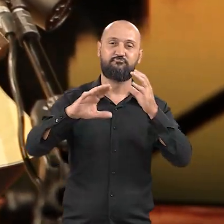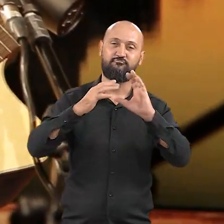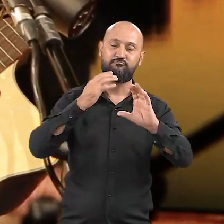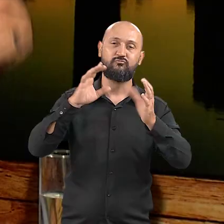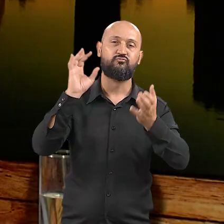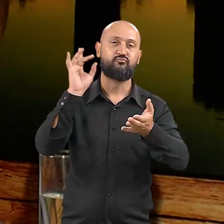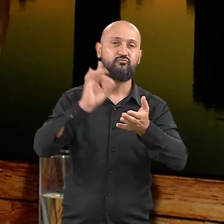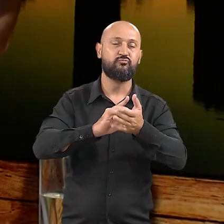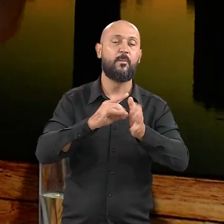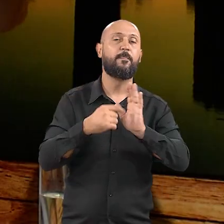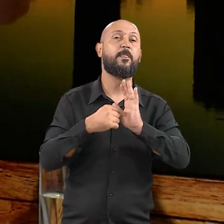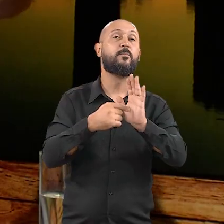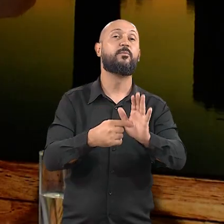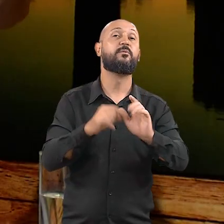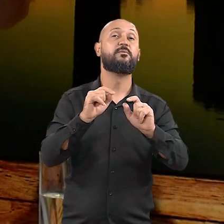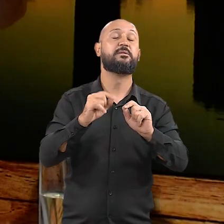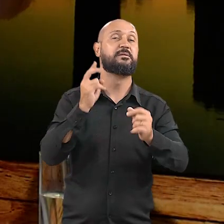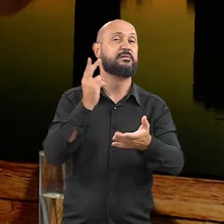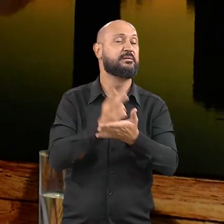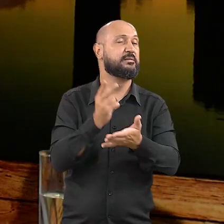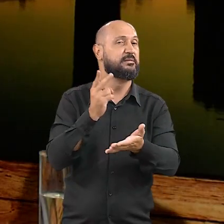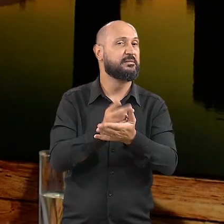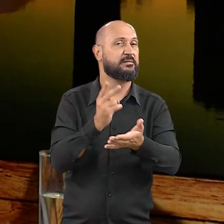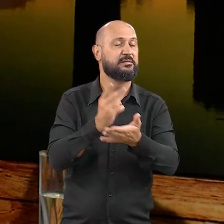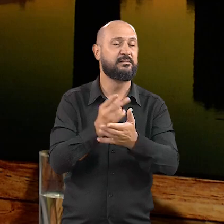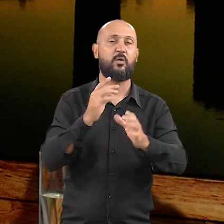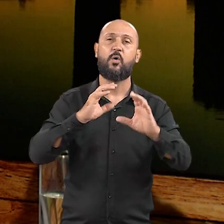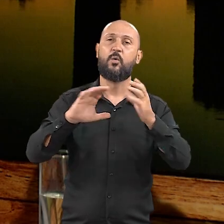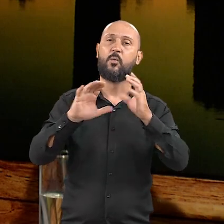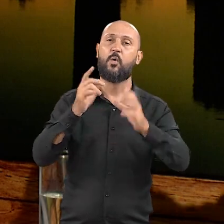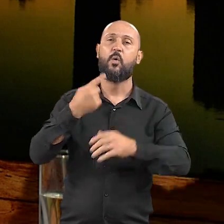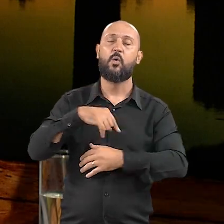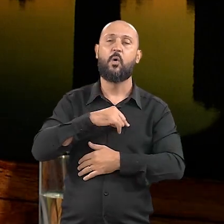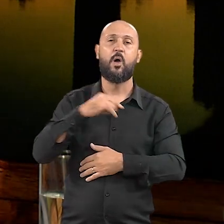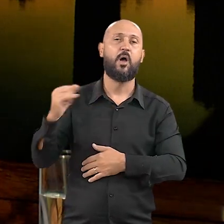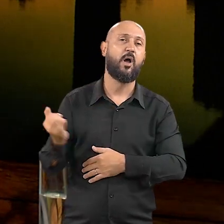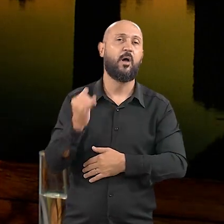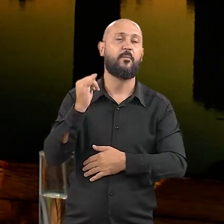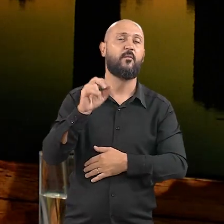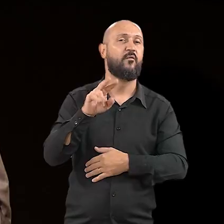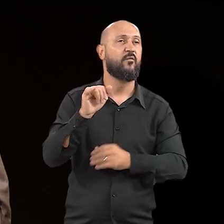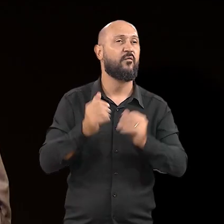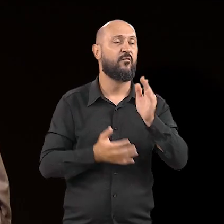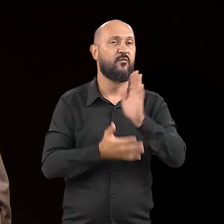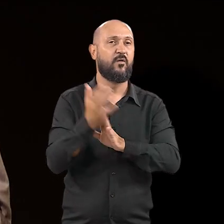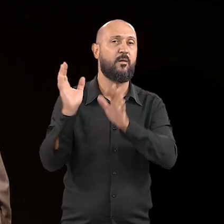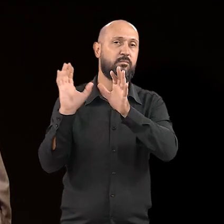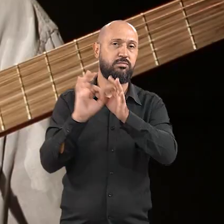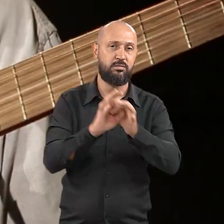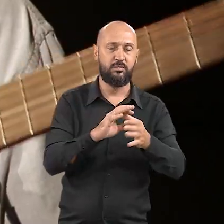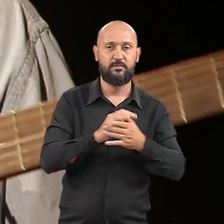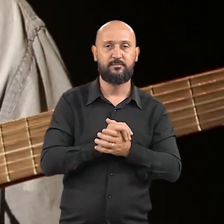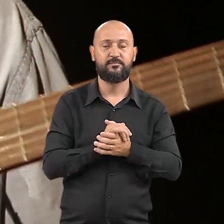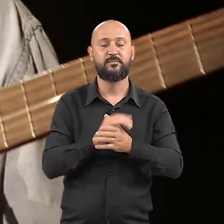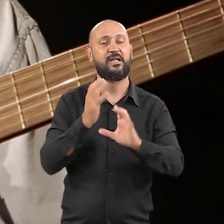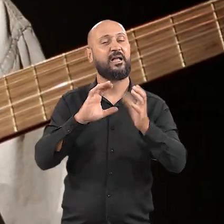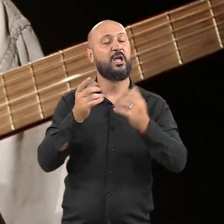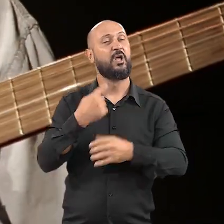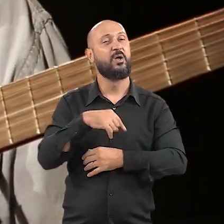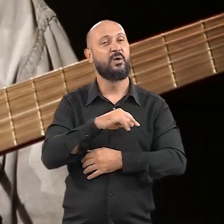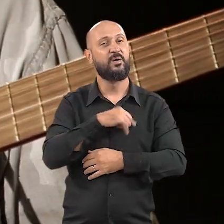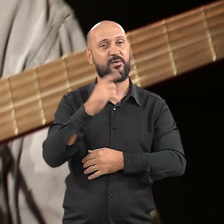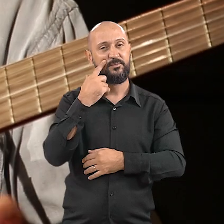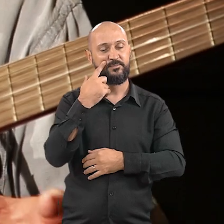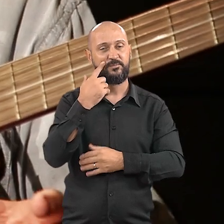música mesmo, para revelando assim todas as vezes que músicos nossos importantes foram para o cenário nacional. E a Nossa Música é Assim,